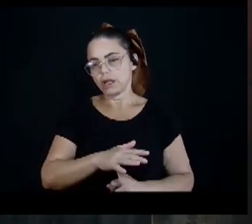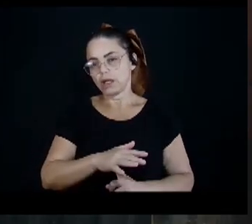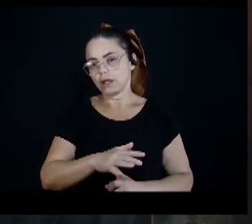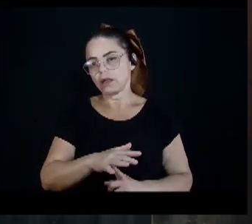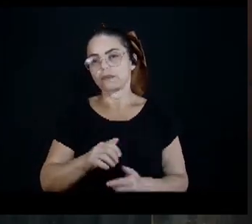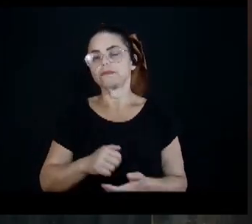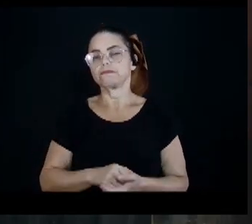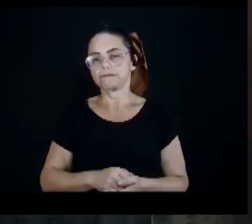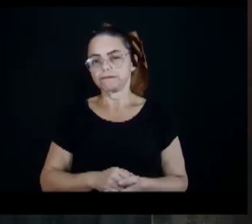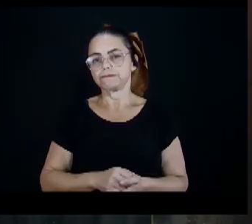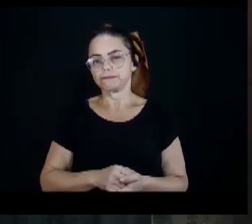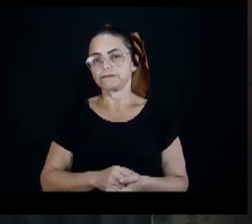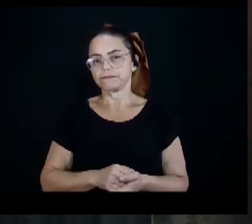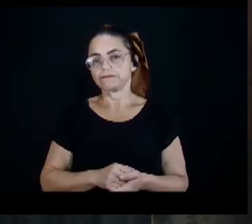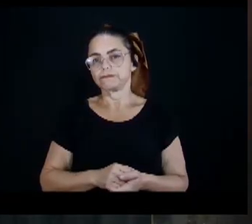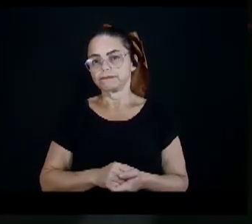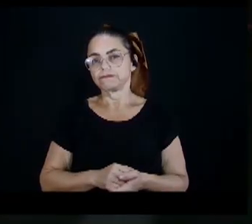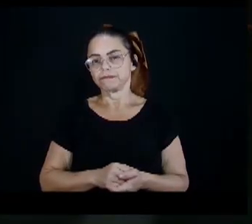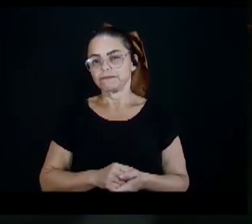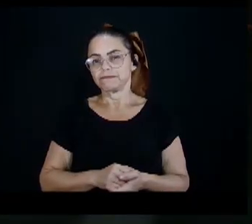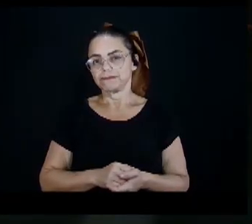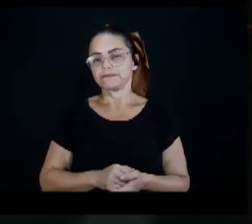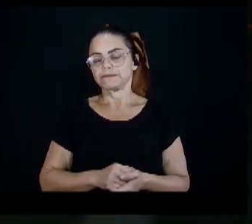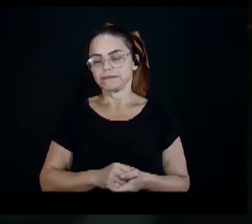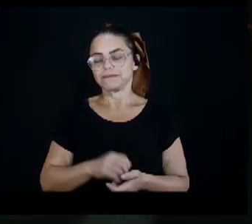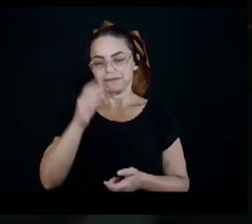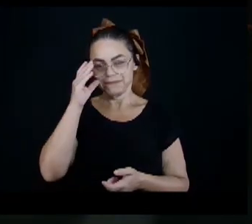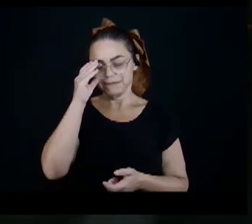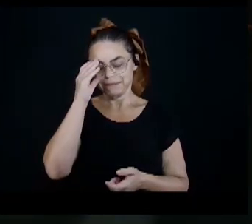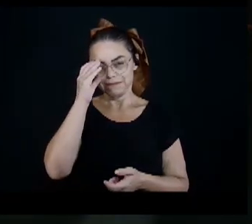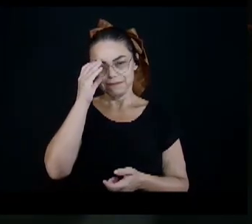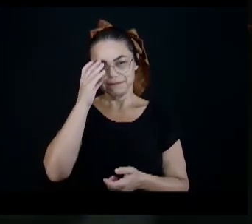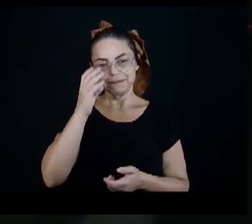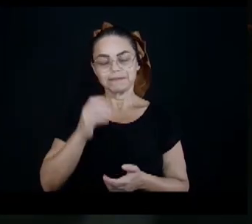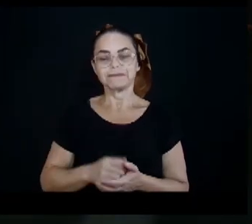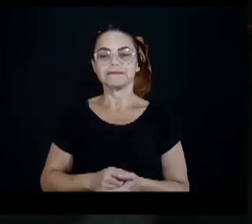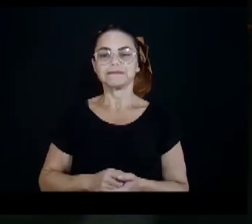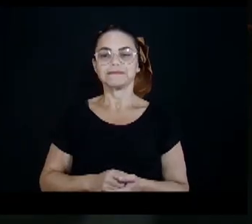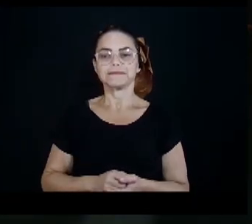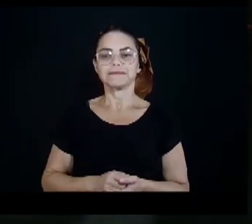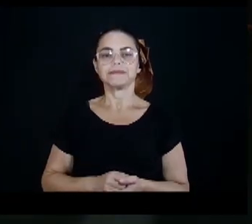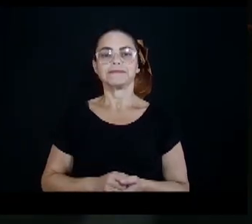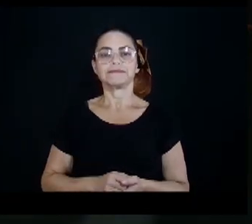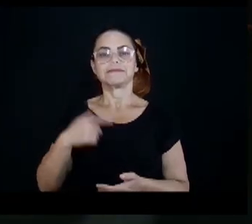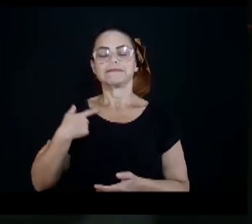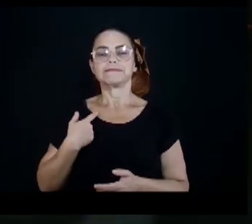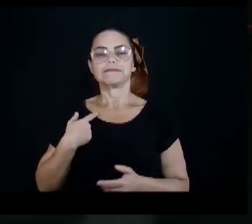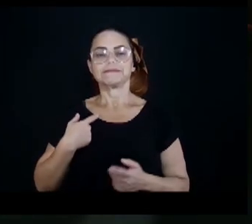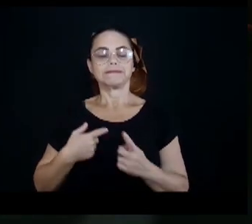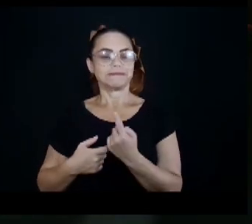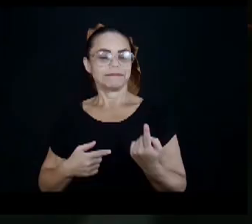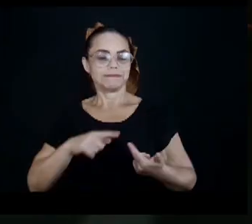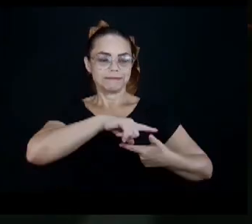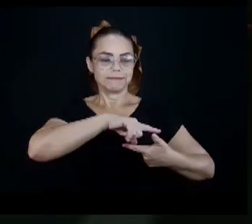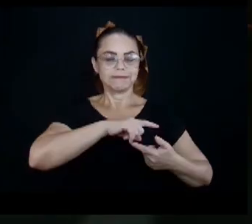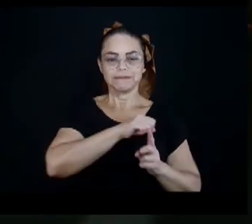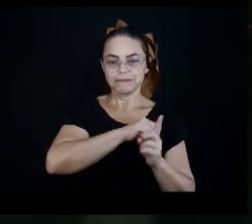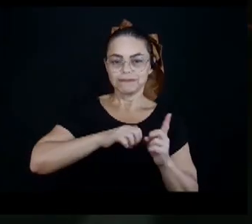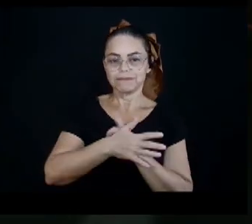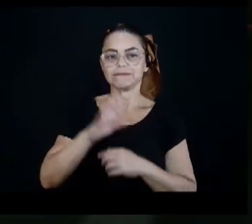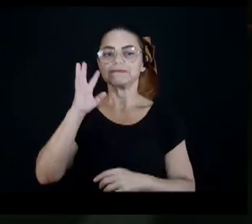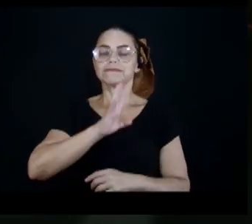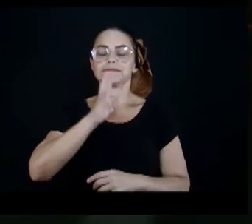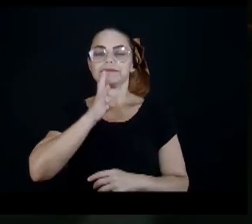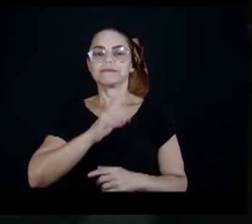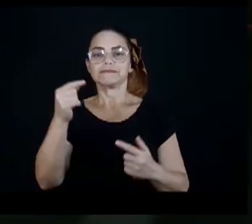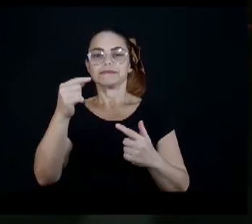ainda um pouquinho mais, né? Muito bem, exatamente. E quando a gente fala de isolamento social, é legal a gente pontuar que o